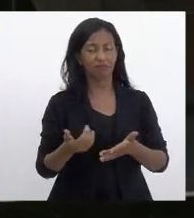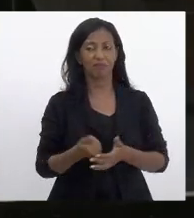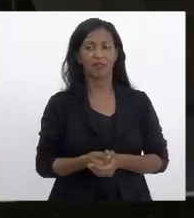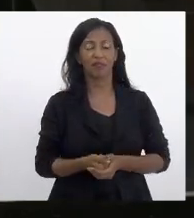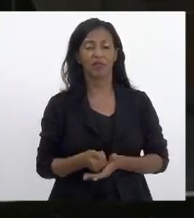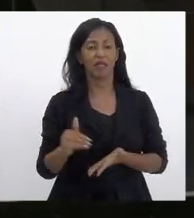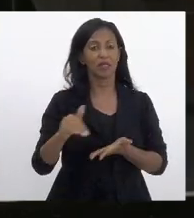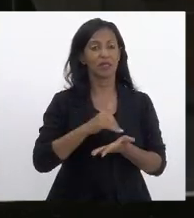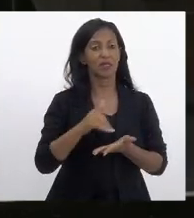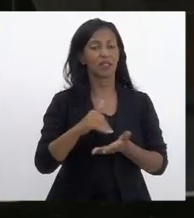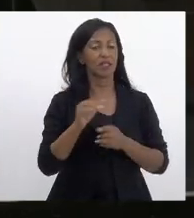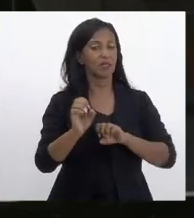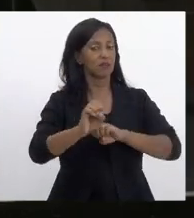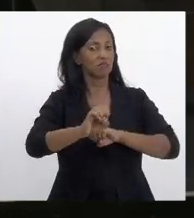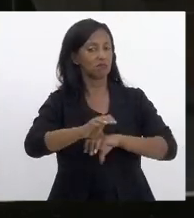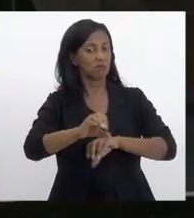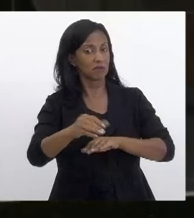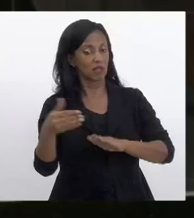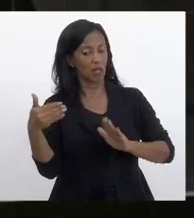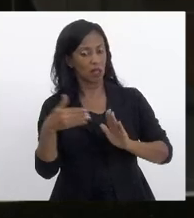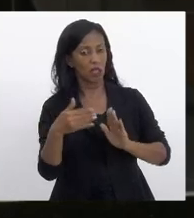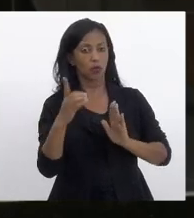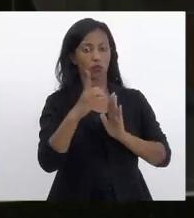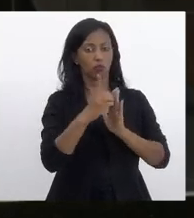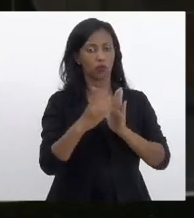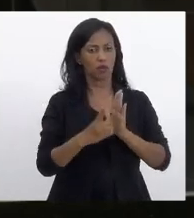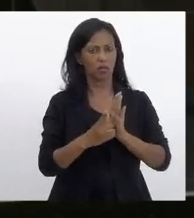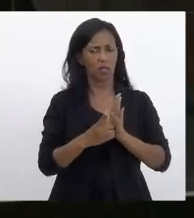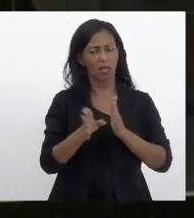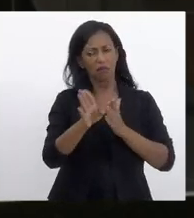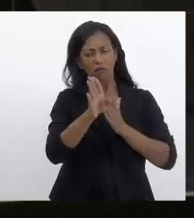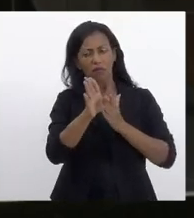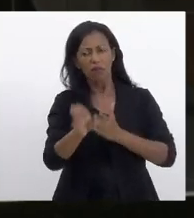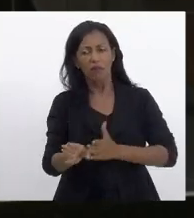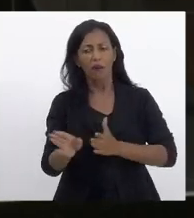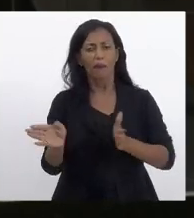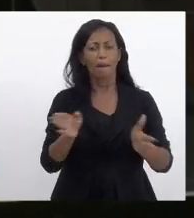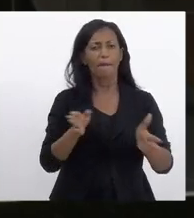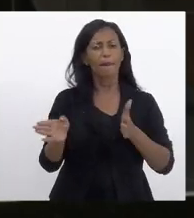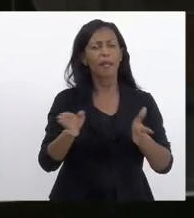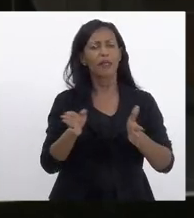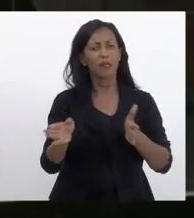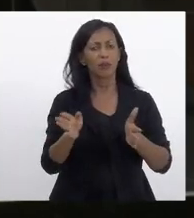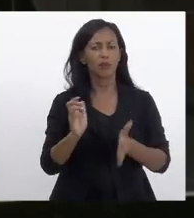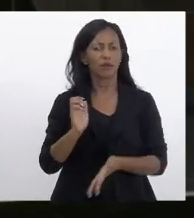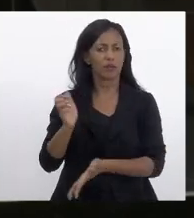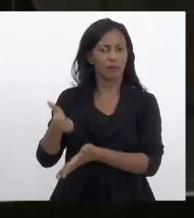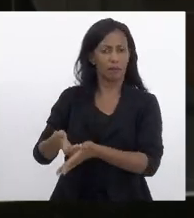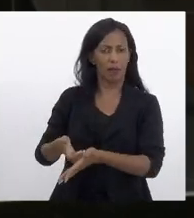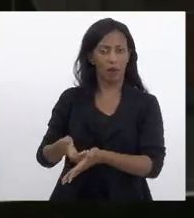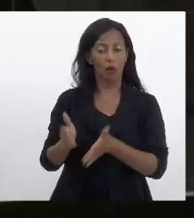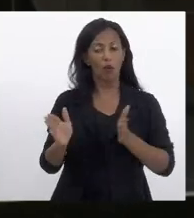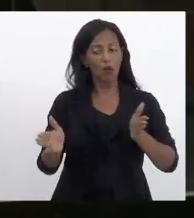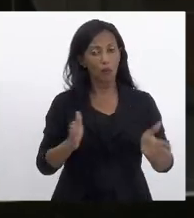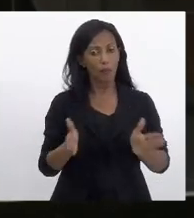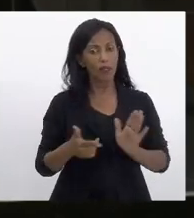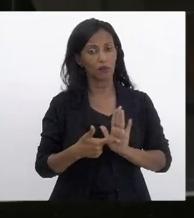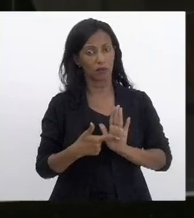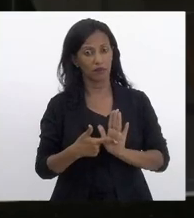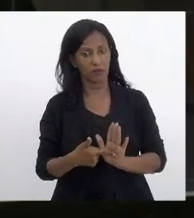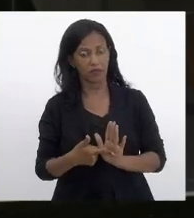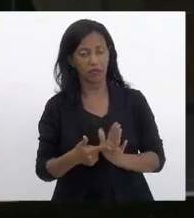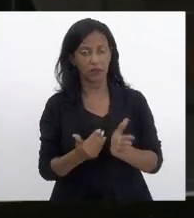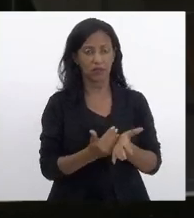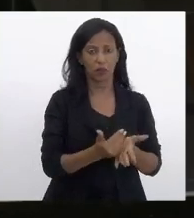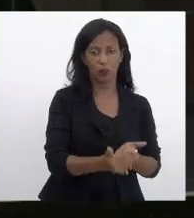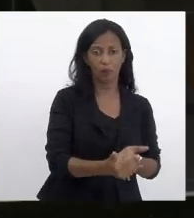da Secretaria da Educação, pelo decreto, definir o período que ia ser compensado. O período evidencia-se